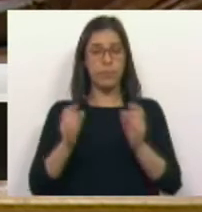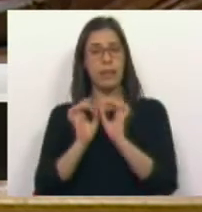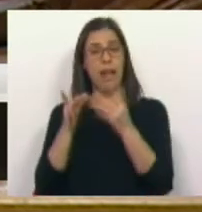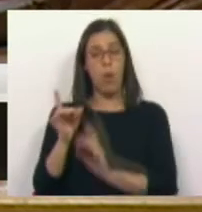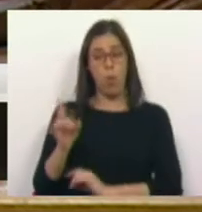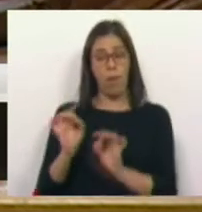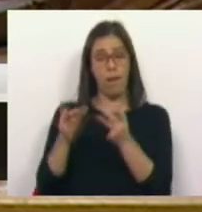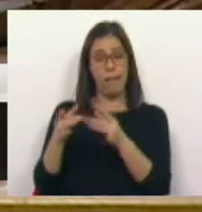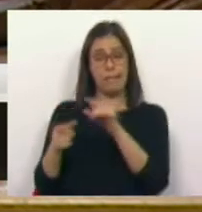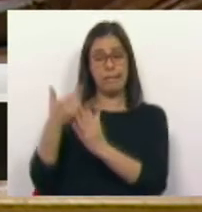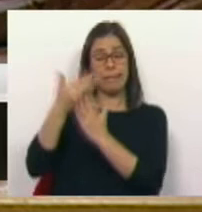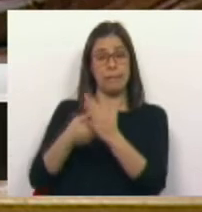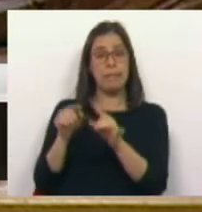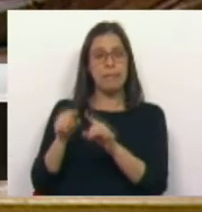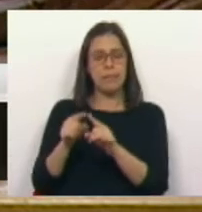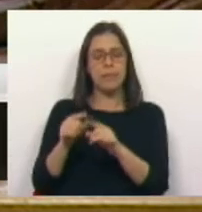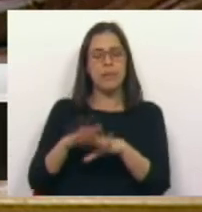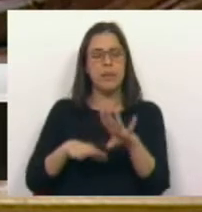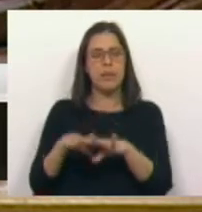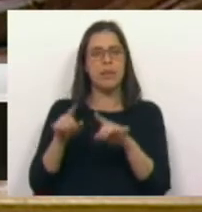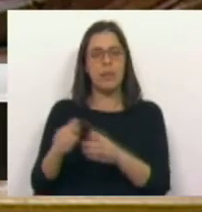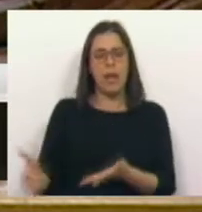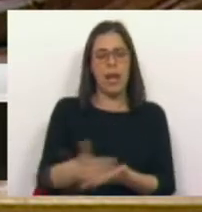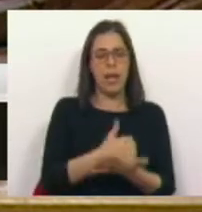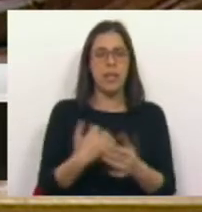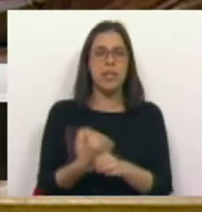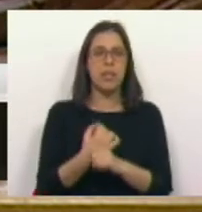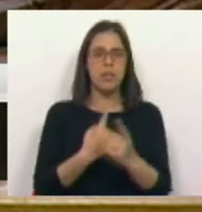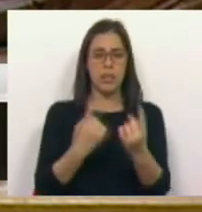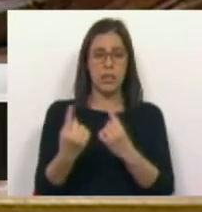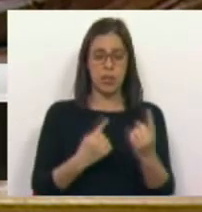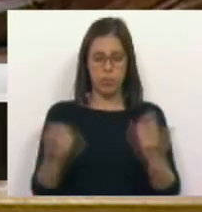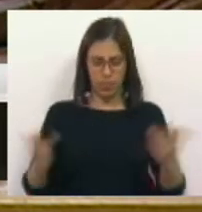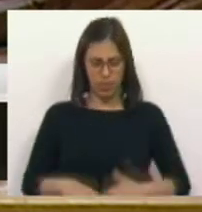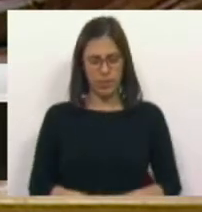plataforma eletrónica através da qual se realiza a angariação do serviço de transporte.